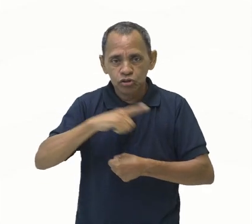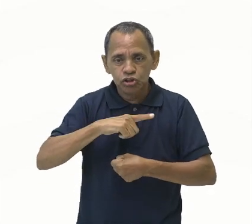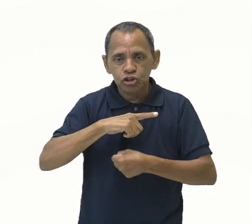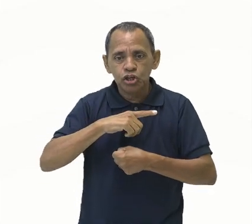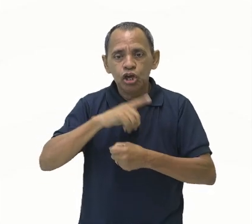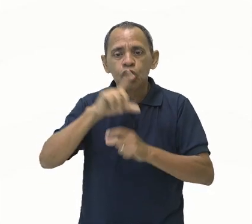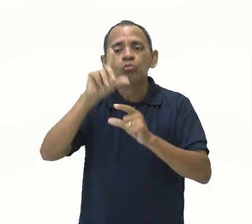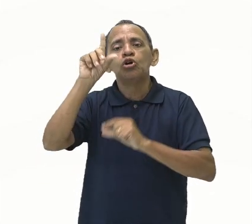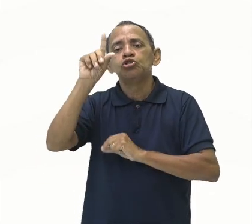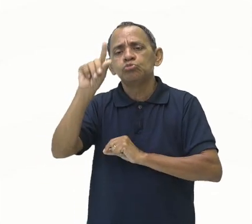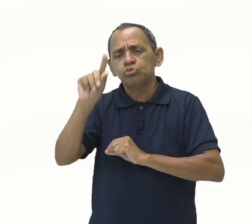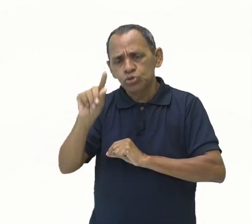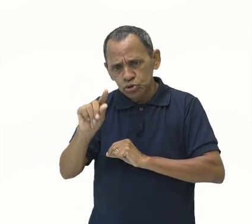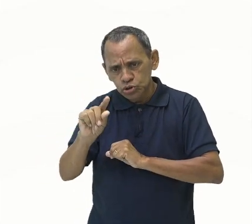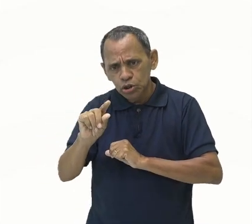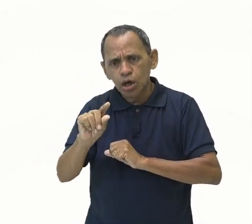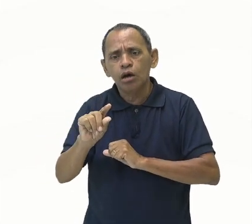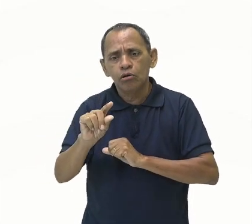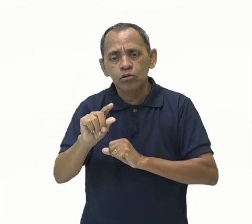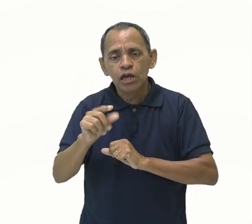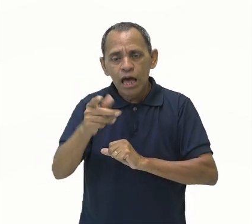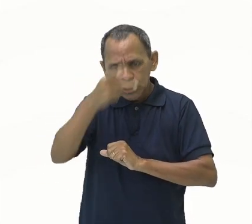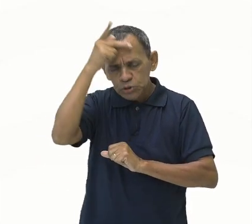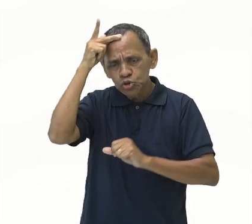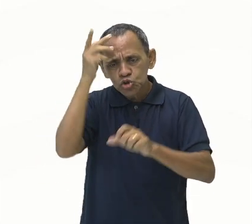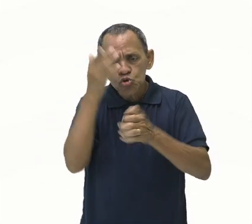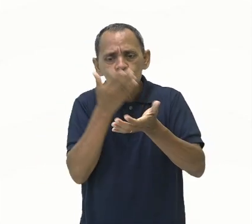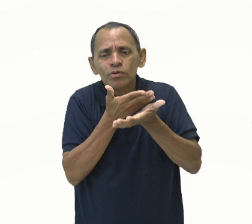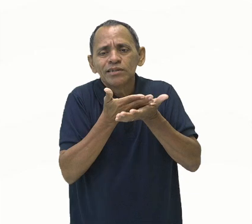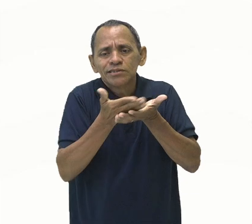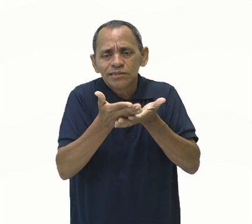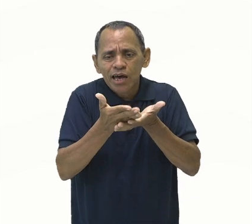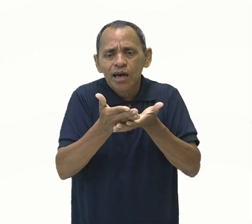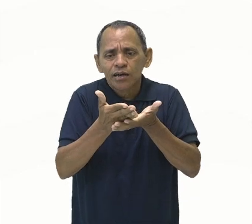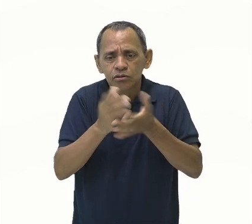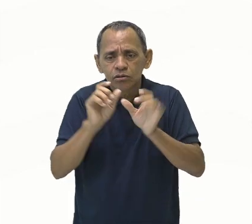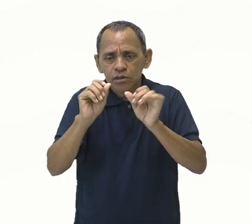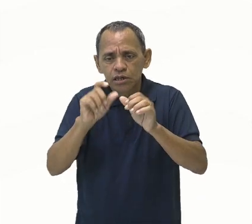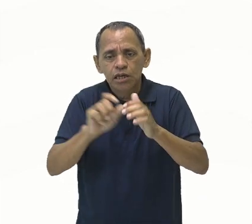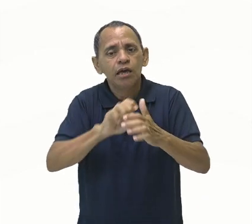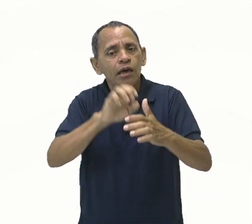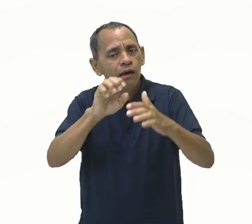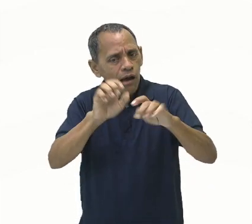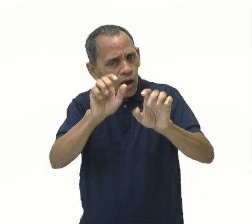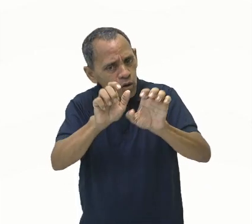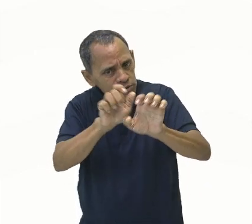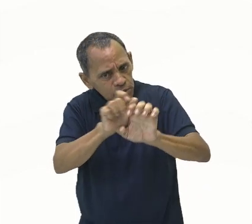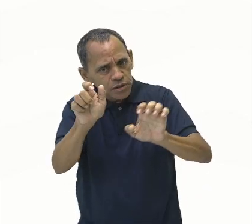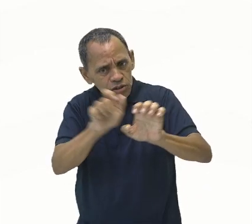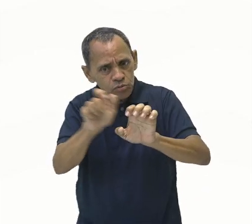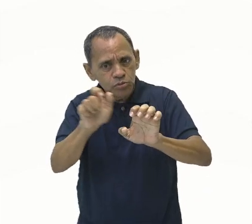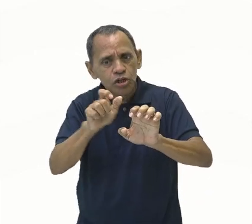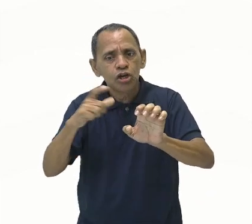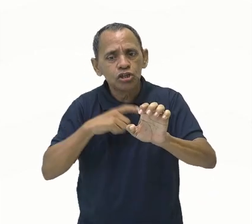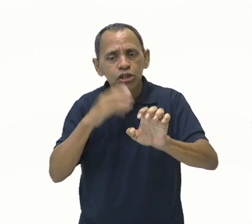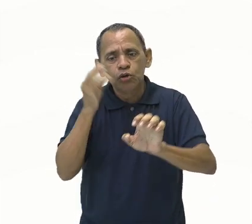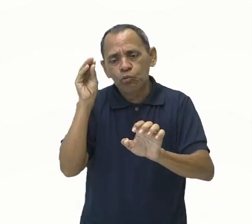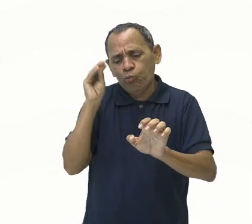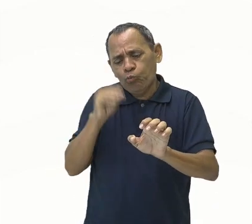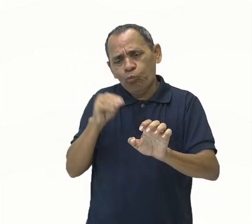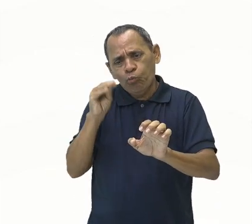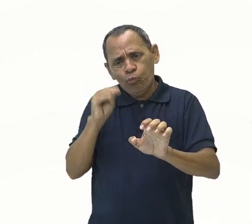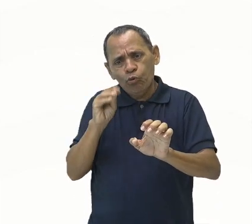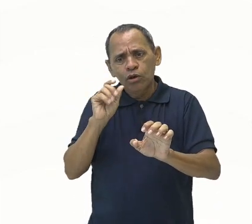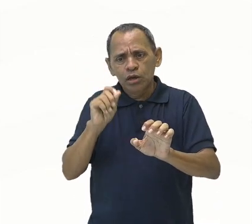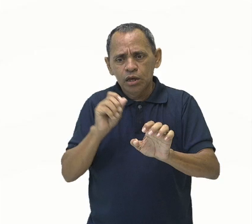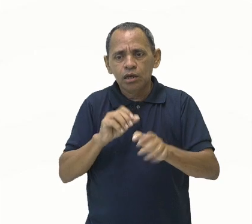nos empreendimentos, nas pessoas que começaram. Houve uma redução nos empreendimentos de maneira geral, devido a prejuízos ali na economia e tudo